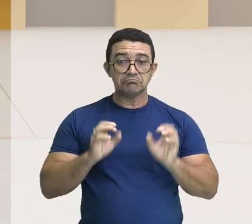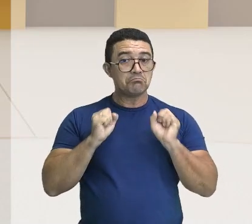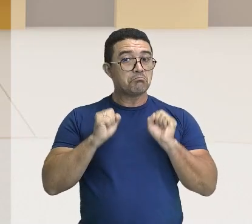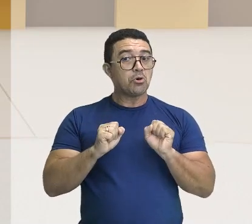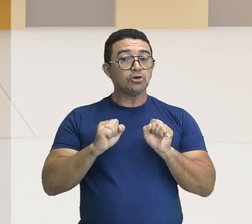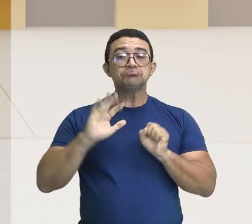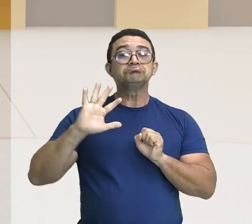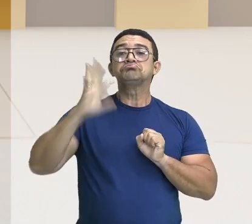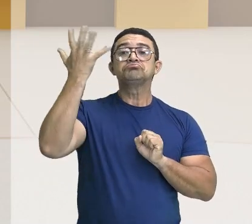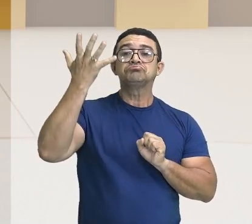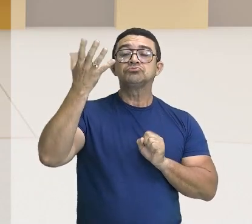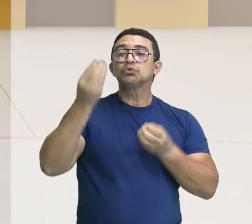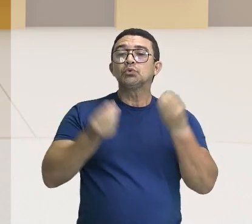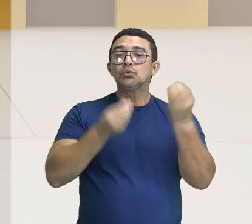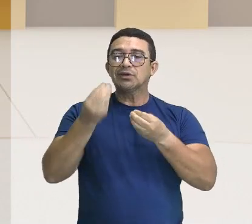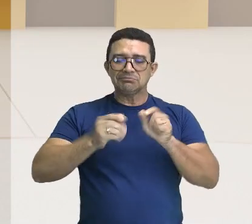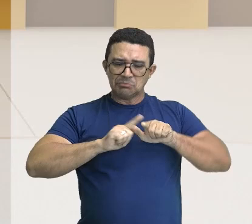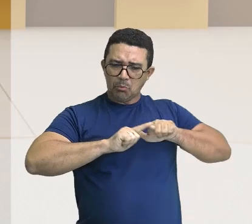só, em